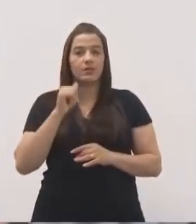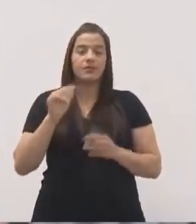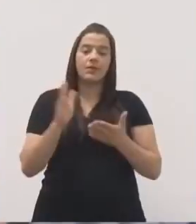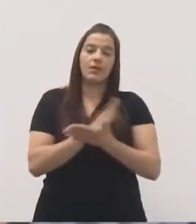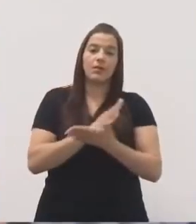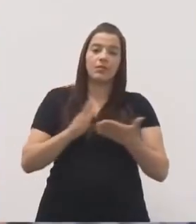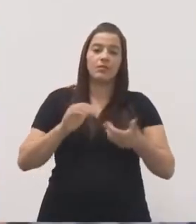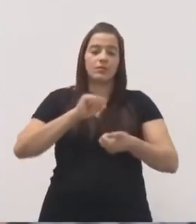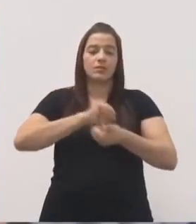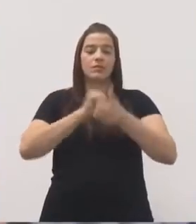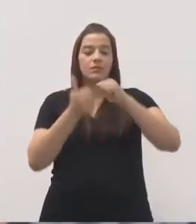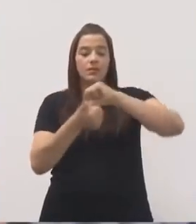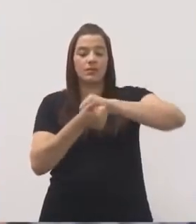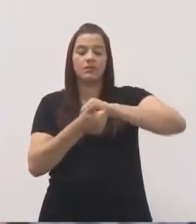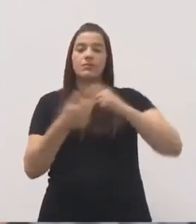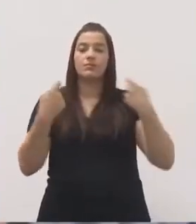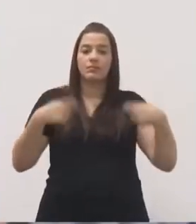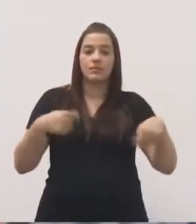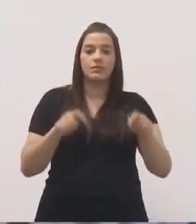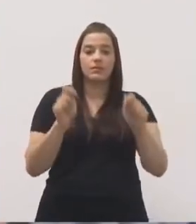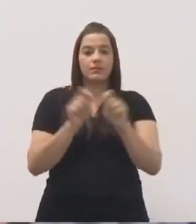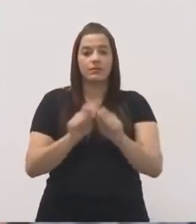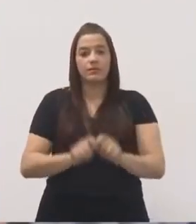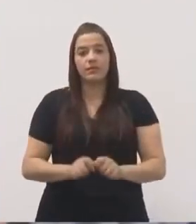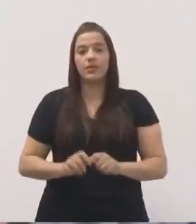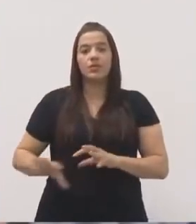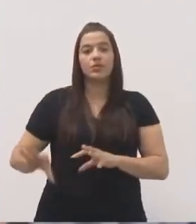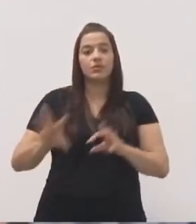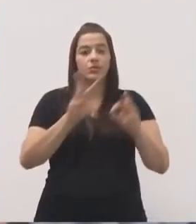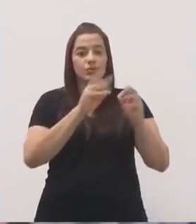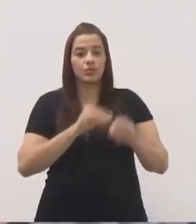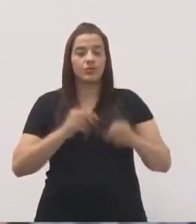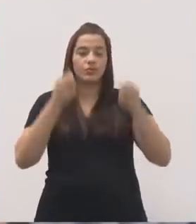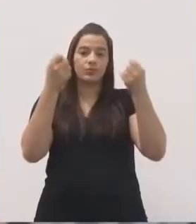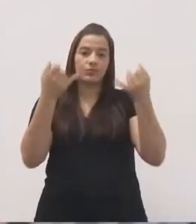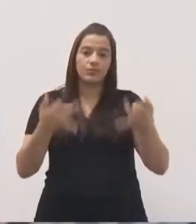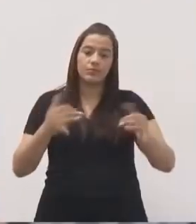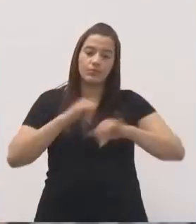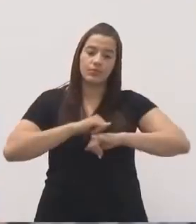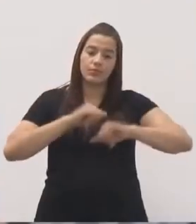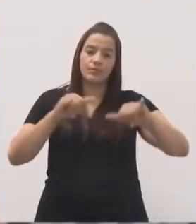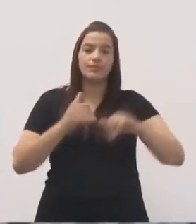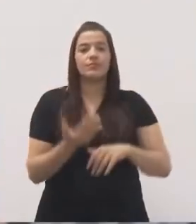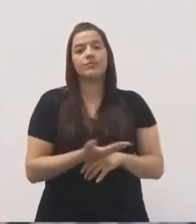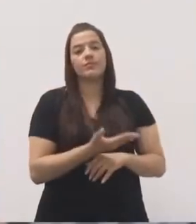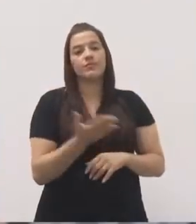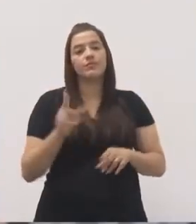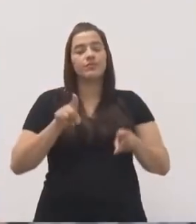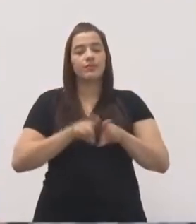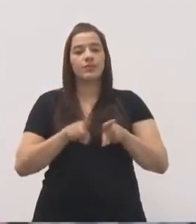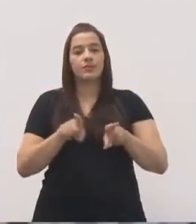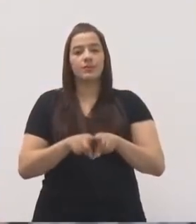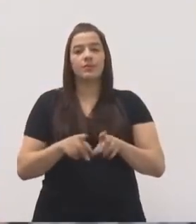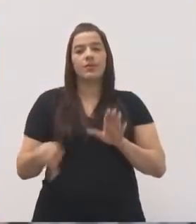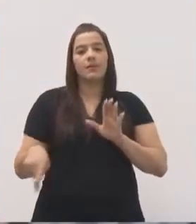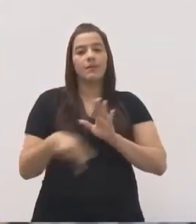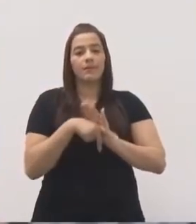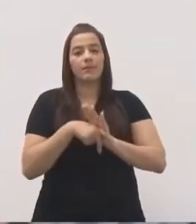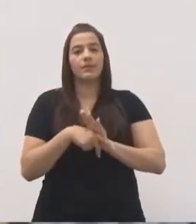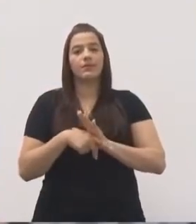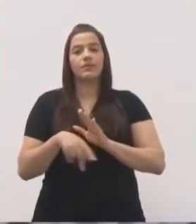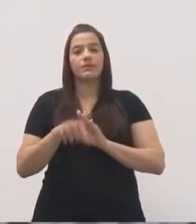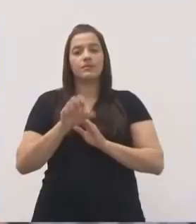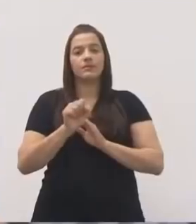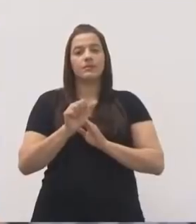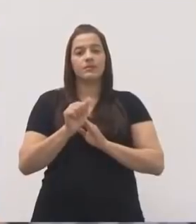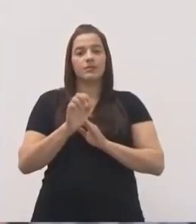a serem realizadas, tá? Isso tudo será orientado também pela própria Fundação Sesgran